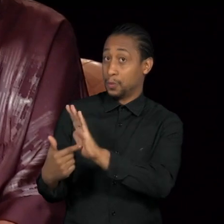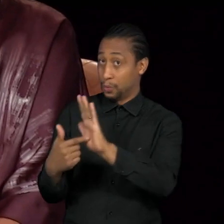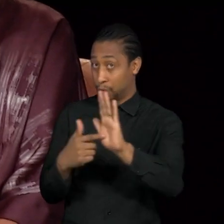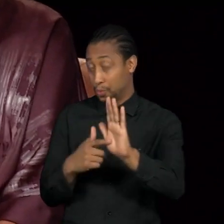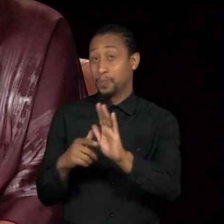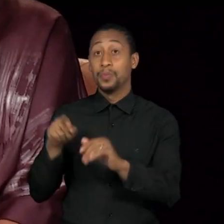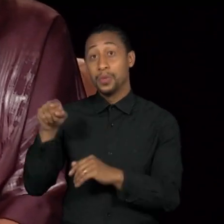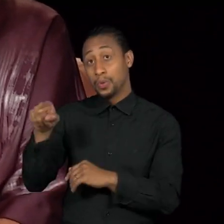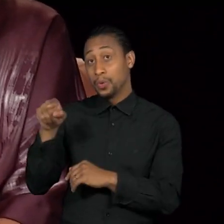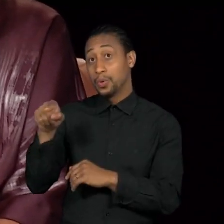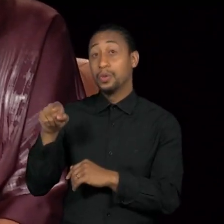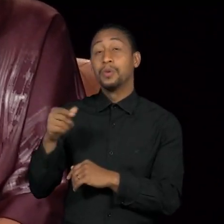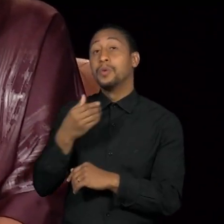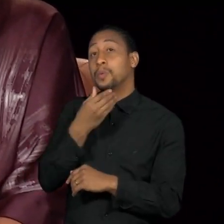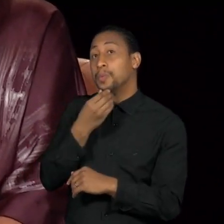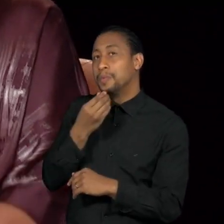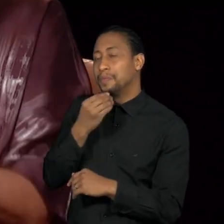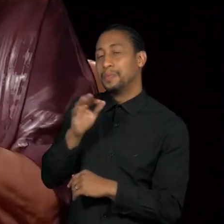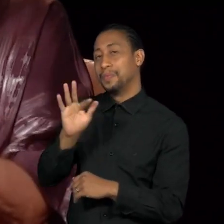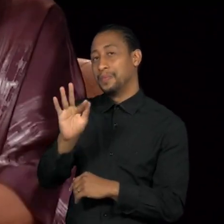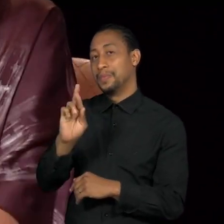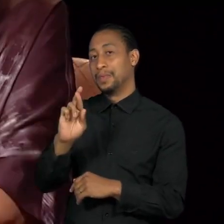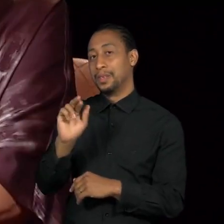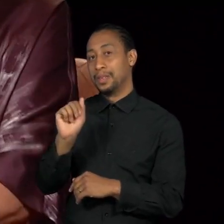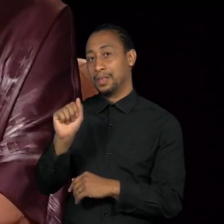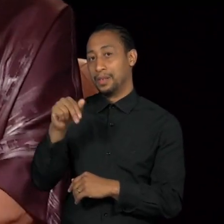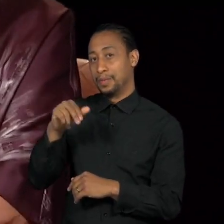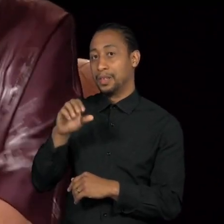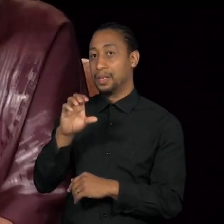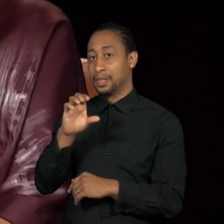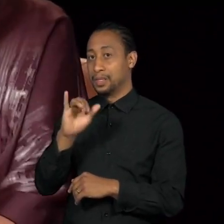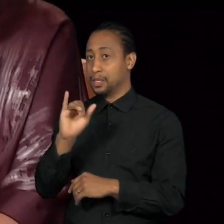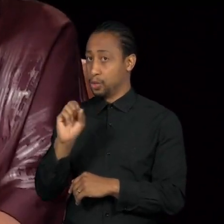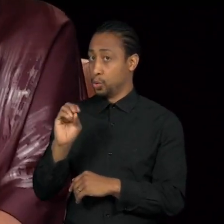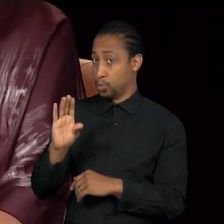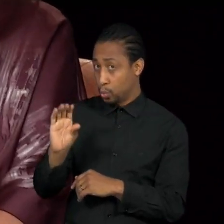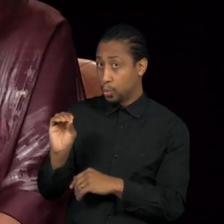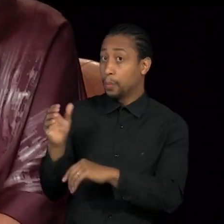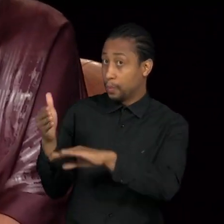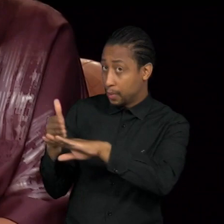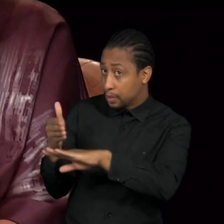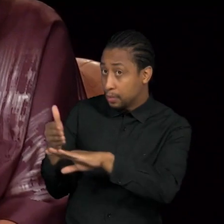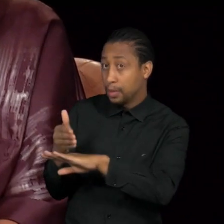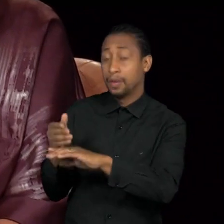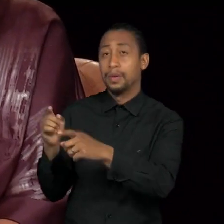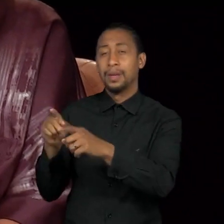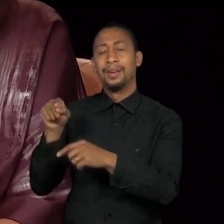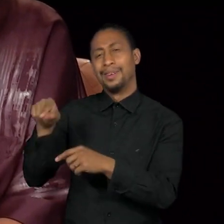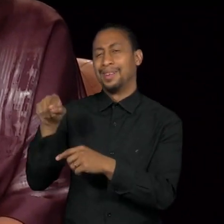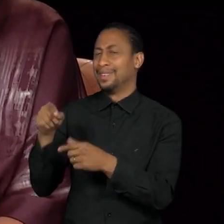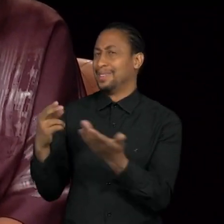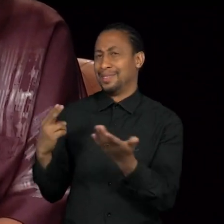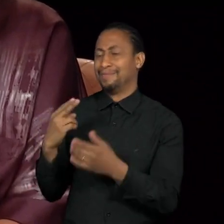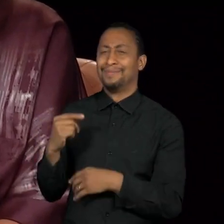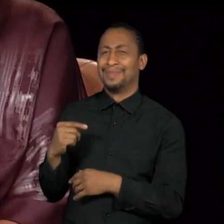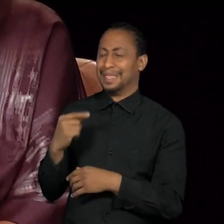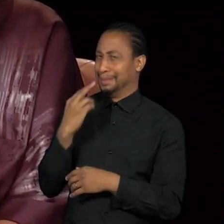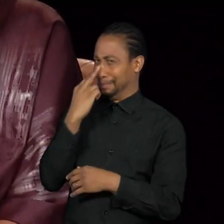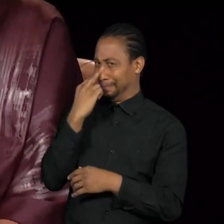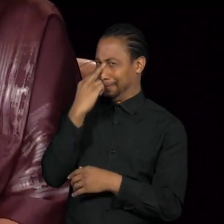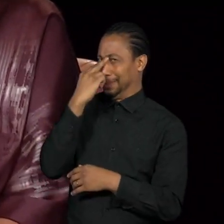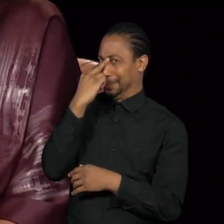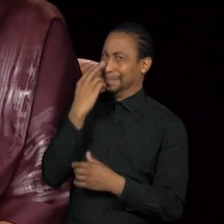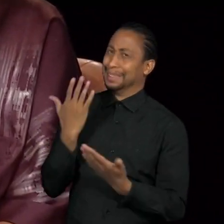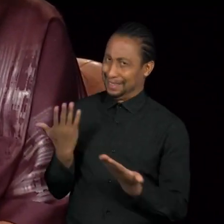César Filho, né, cineasta também, a gente era CDF. A gente ia em todas as aulas durante 1 ano e